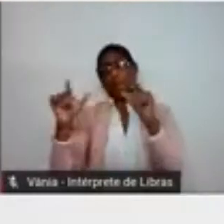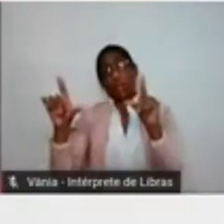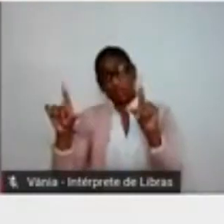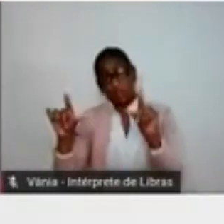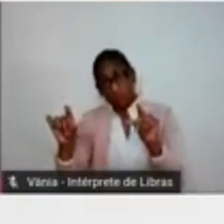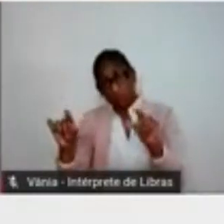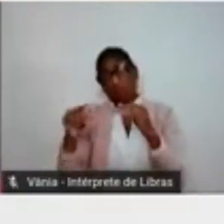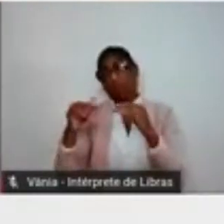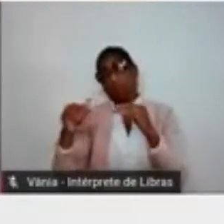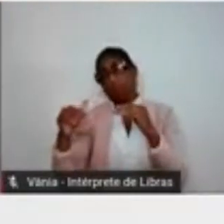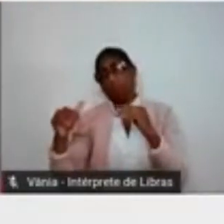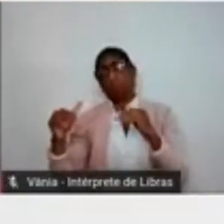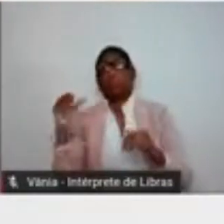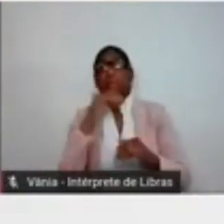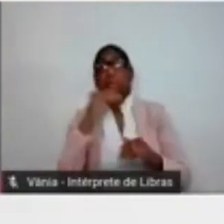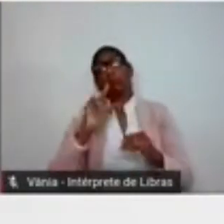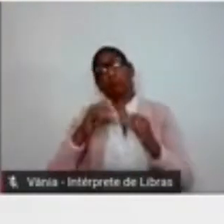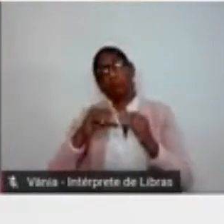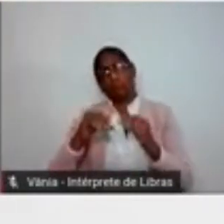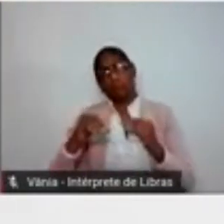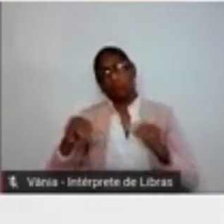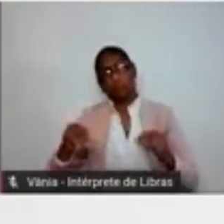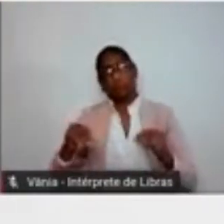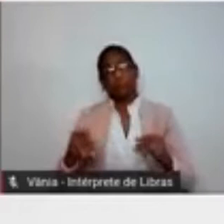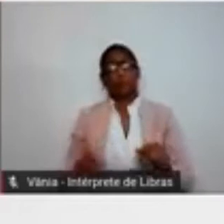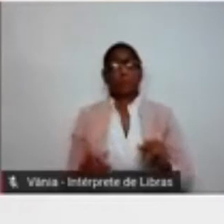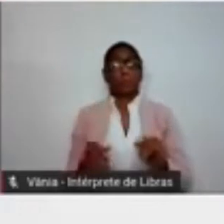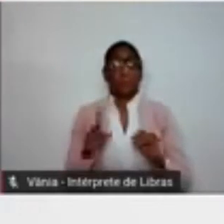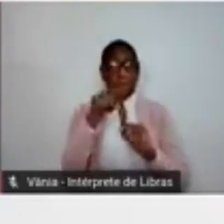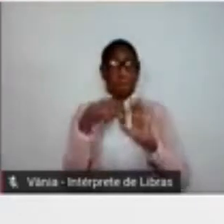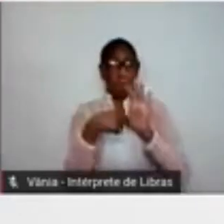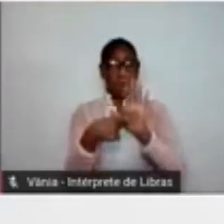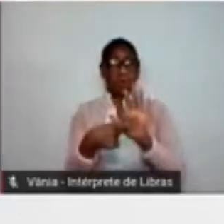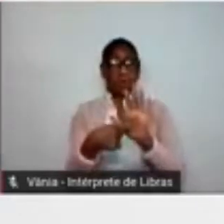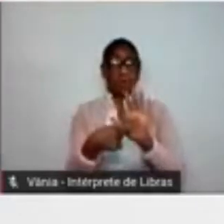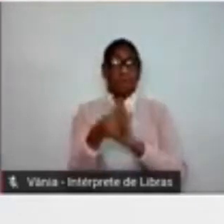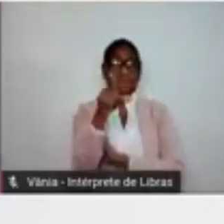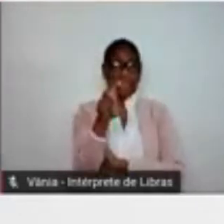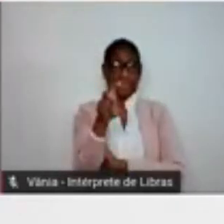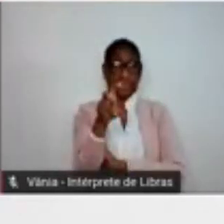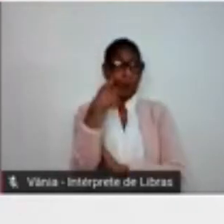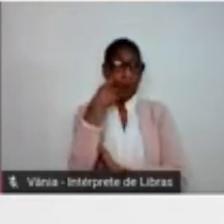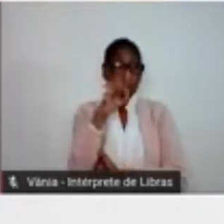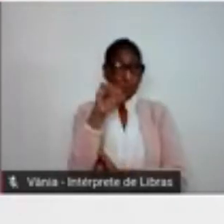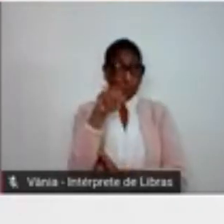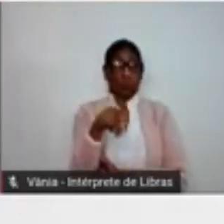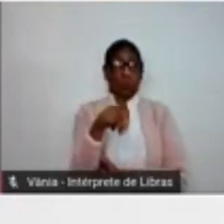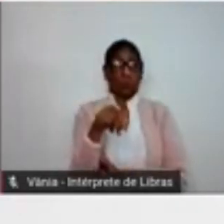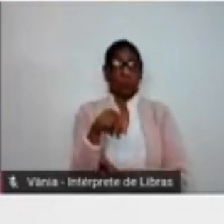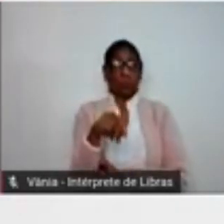forte da velocidade. Ali em cima até aparece isso, né? Na variação de pacientes